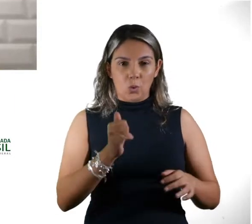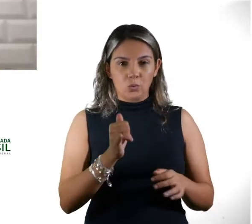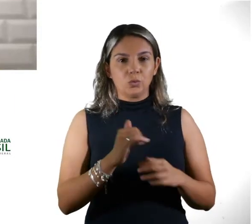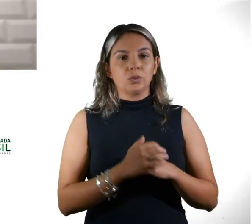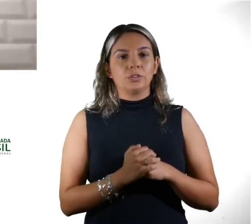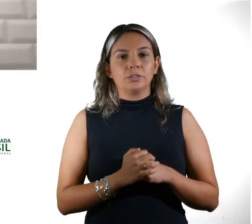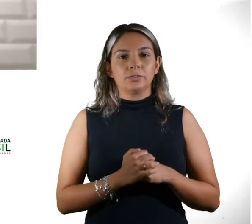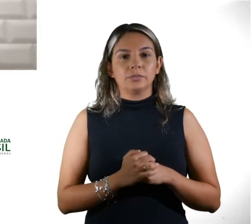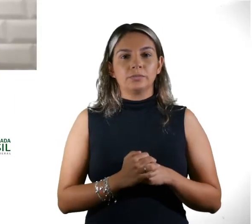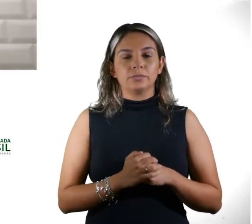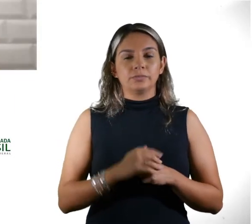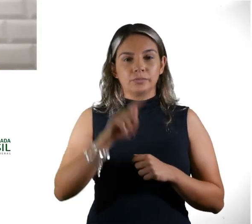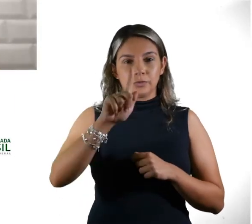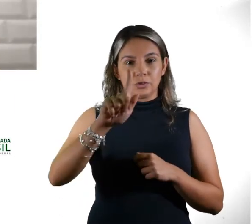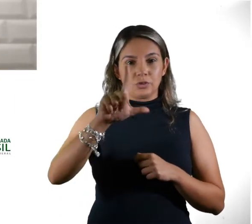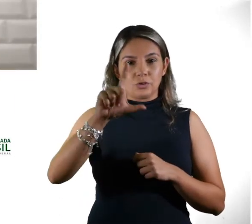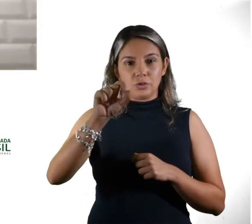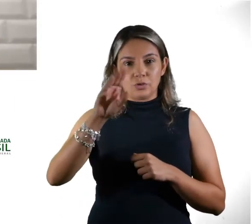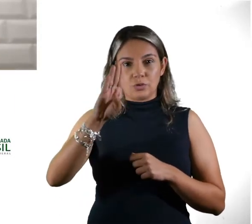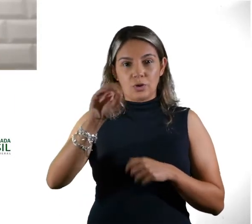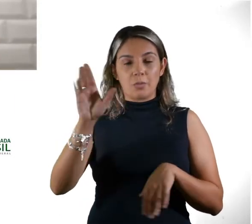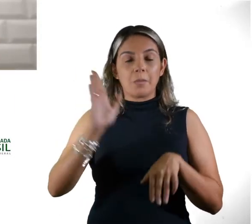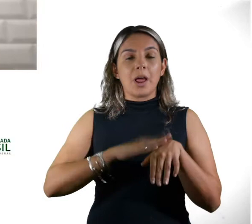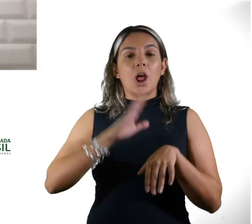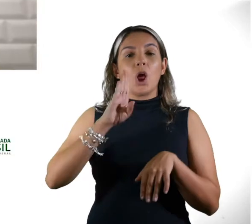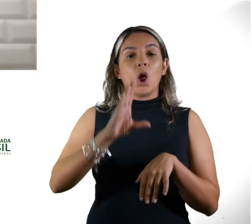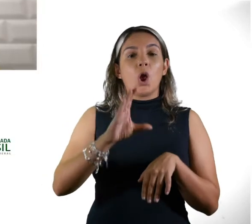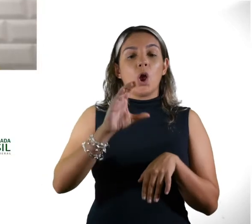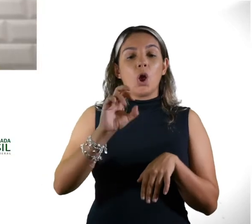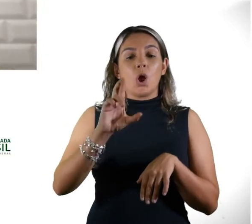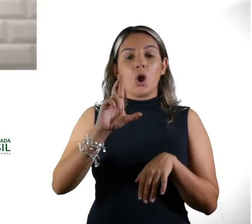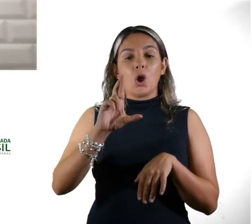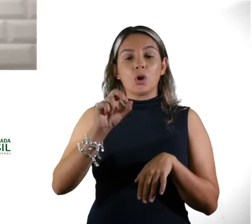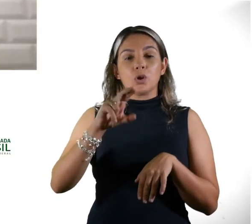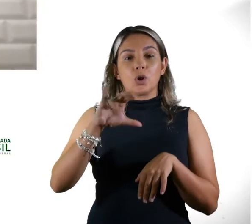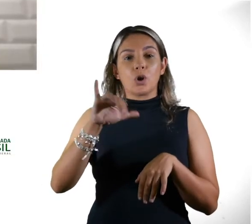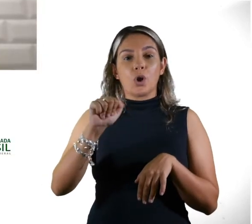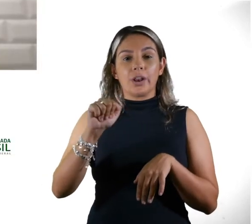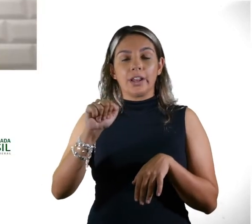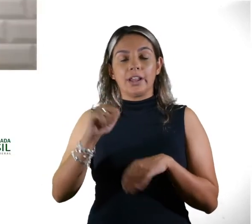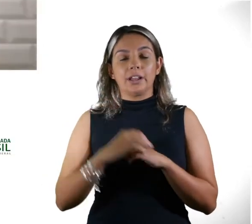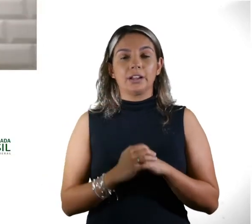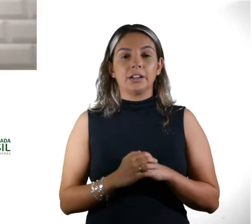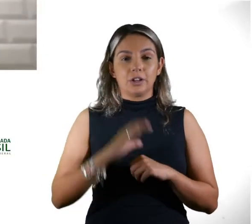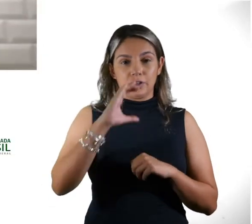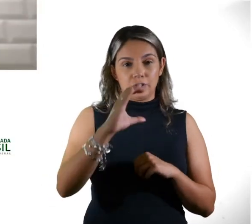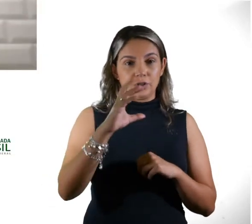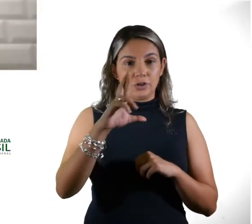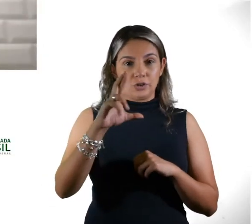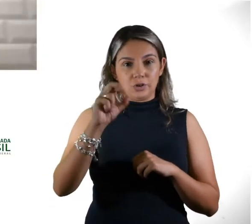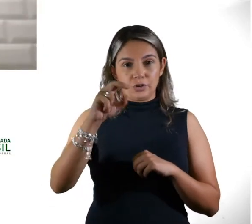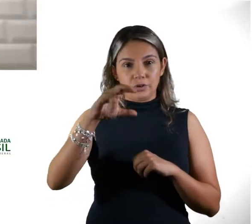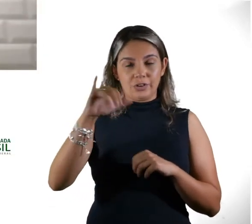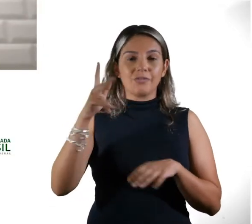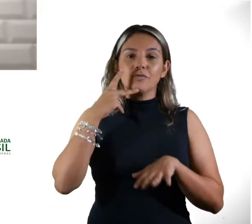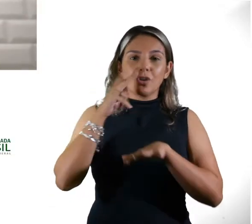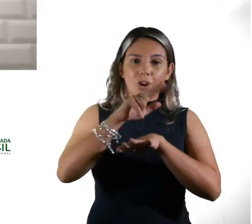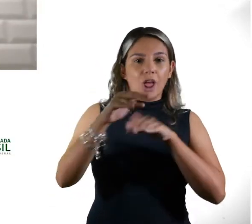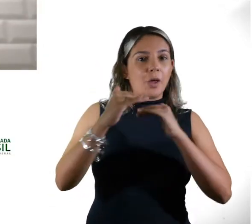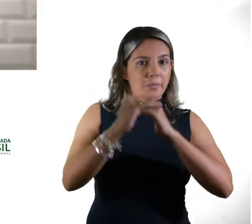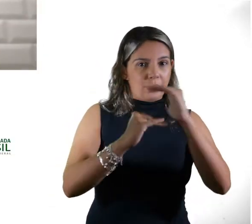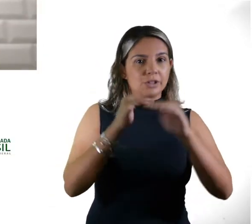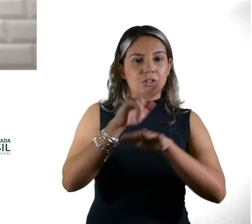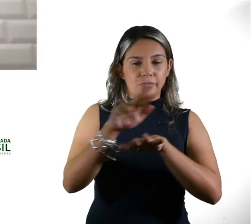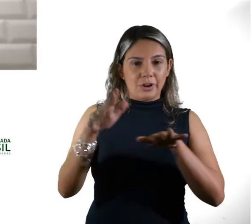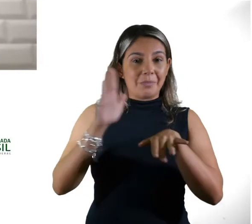no Globo eu tento que sejam mais crónicas a partir do real, não é? É isso, não é? São processos muito diferentes, não é? Porque